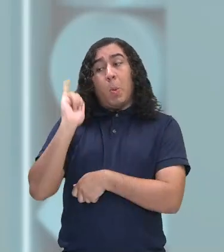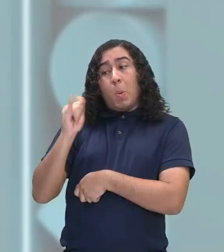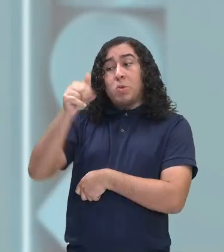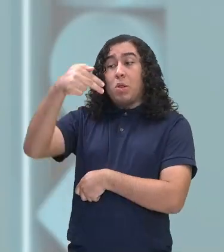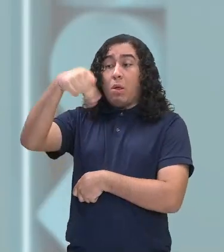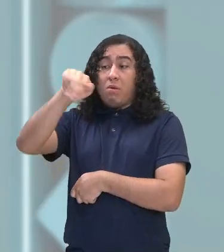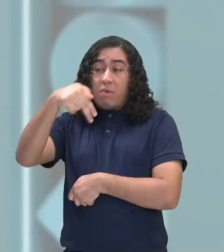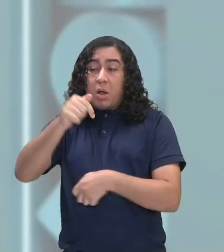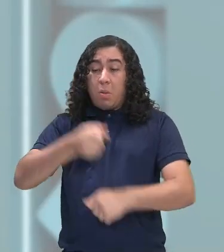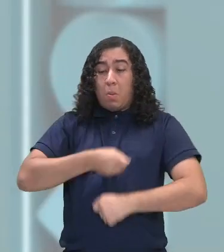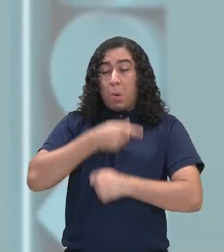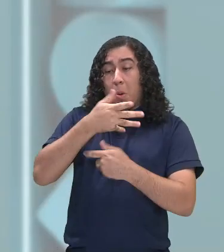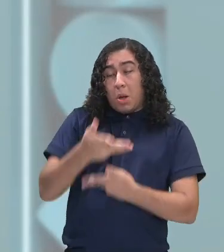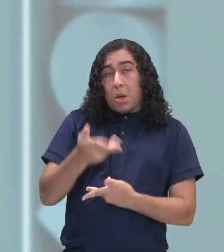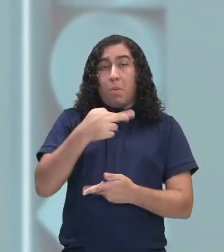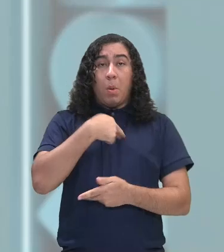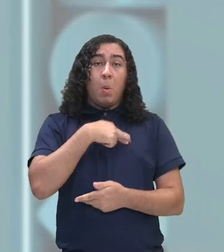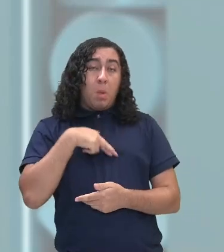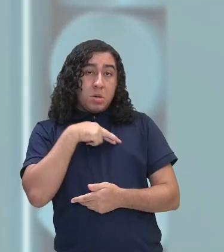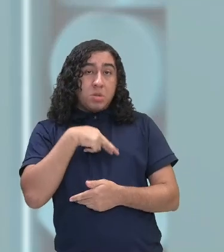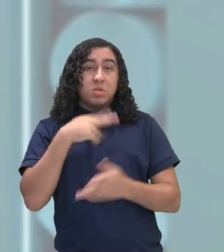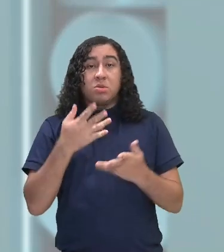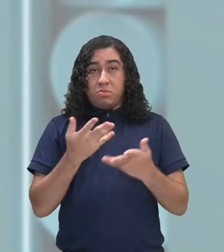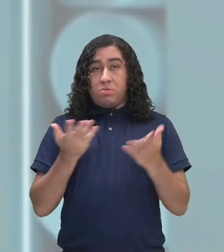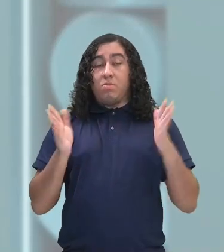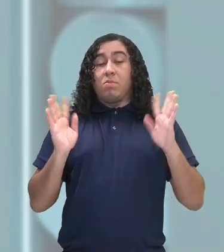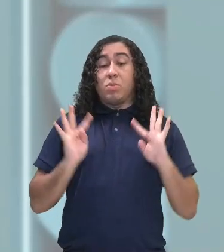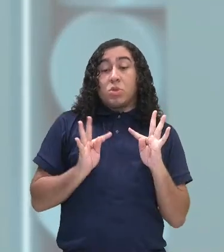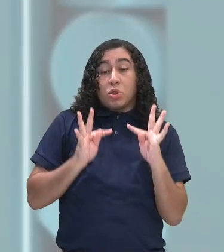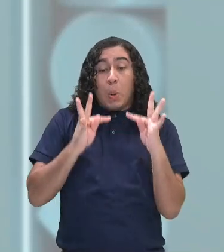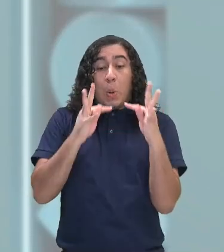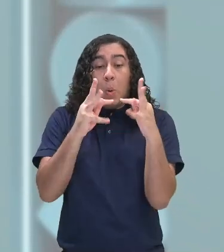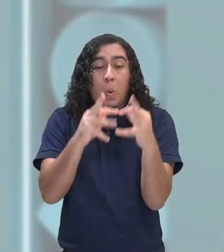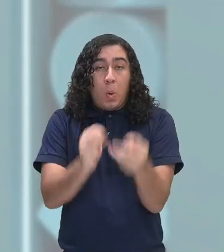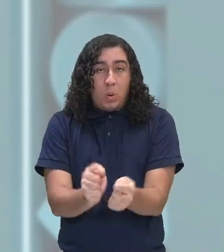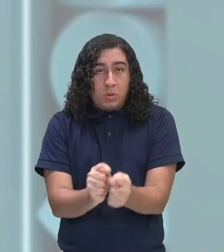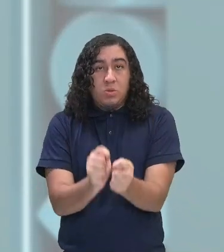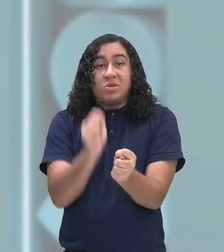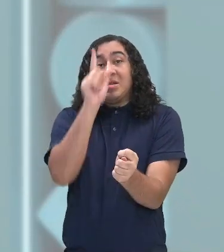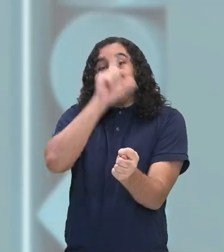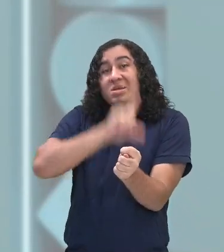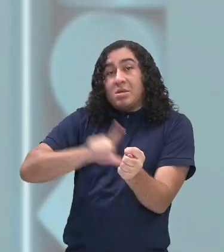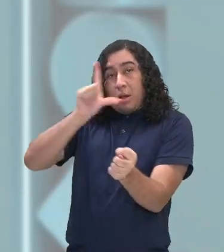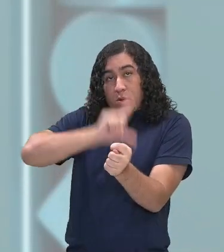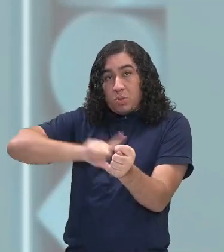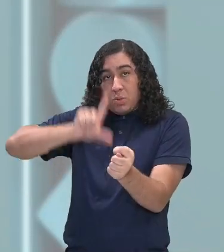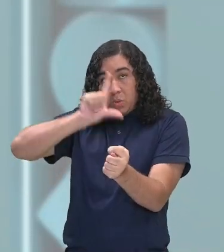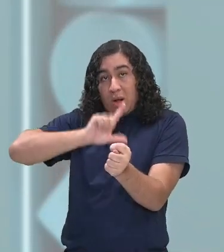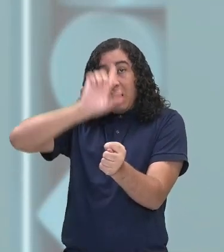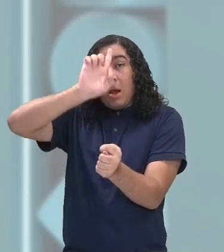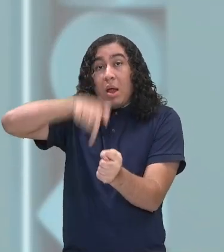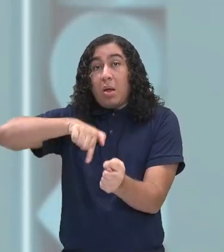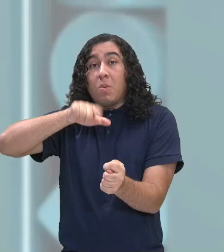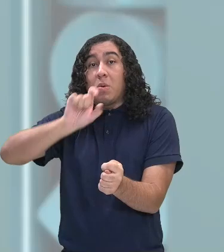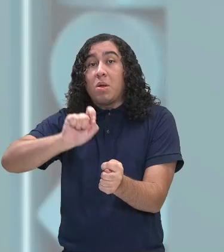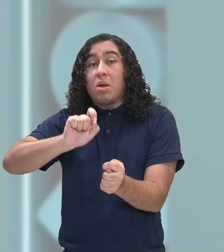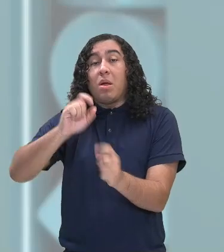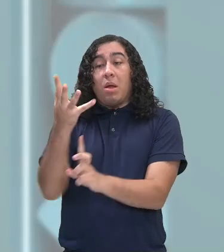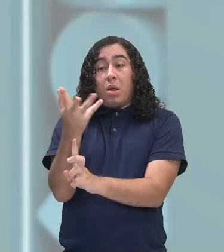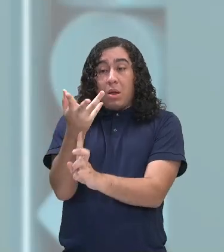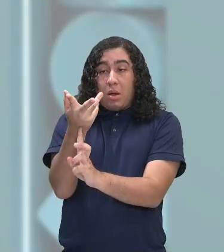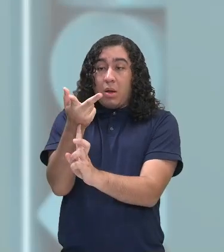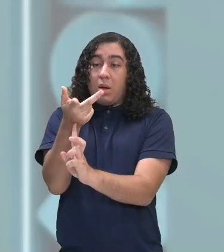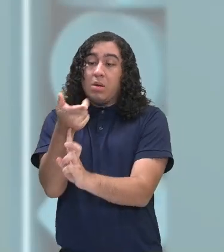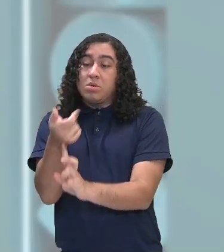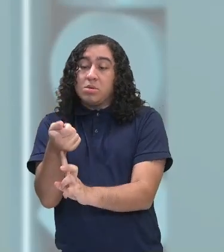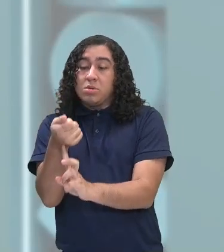um poema, um romance, toda obra literária, ela é uma obra de arte. E